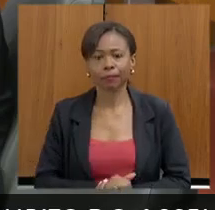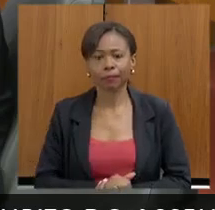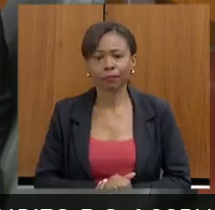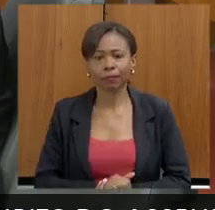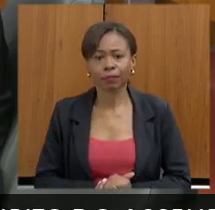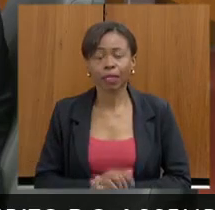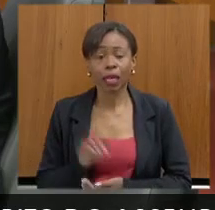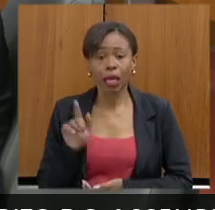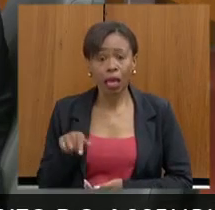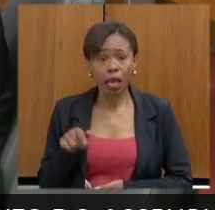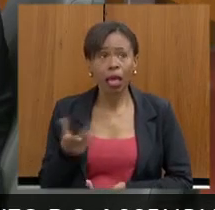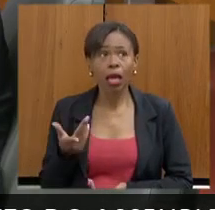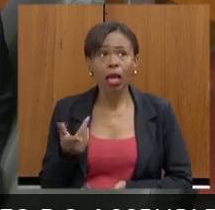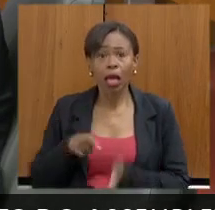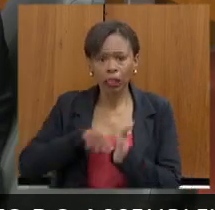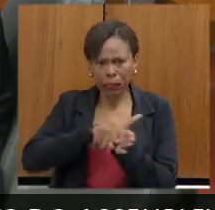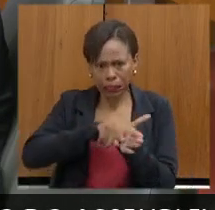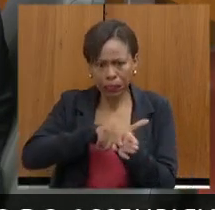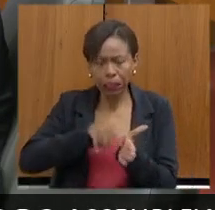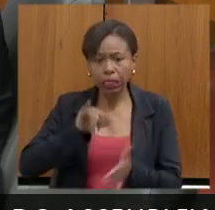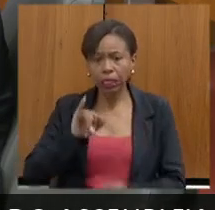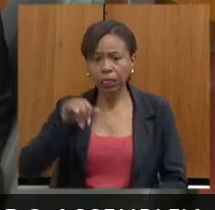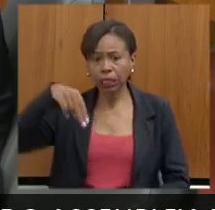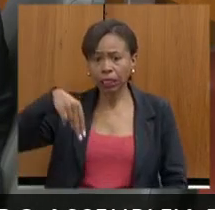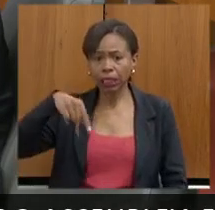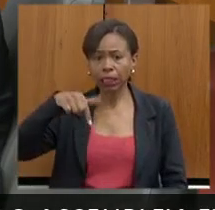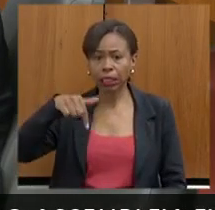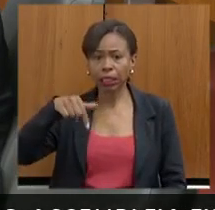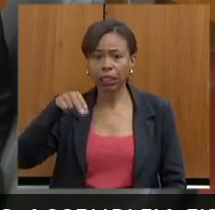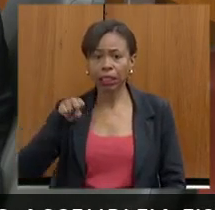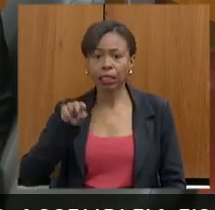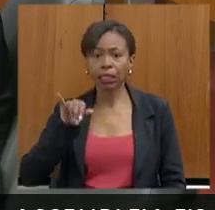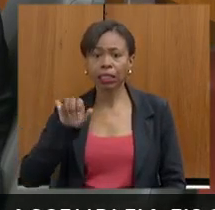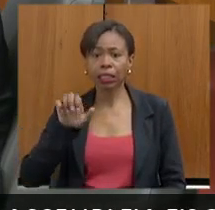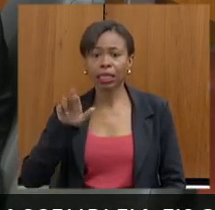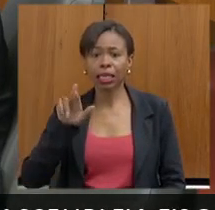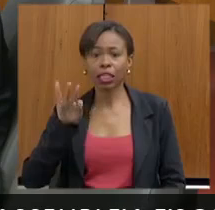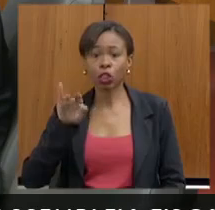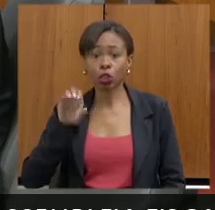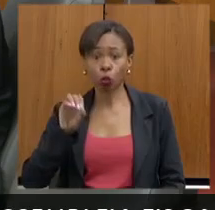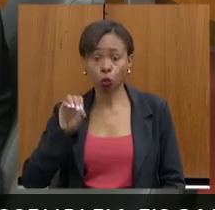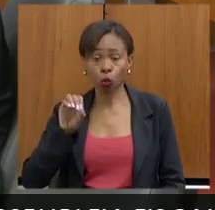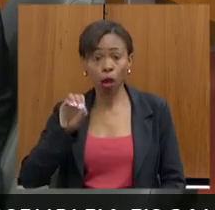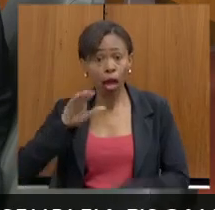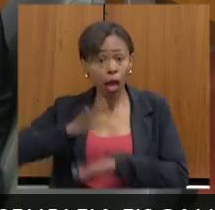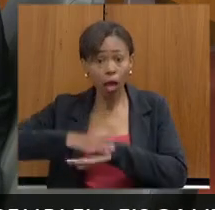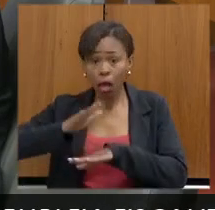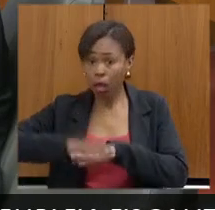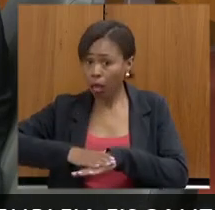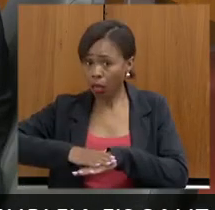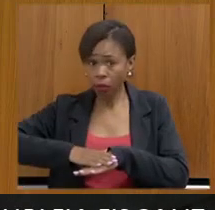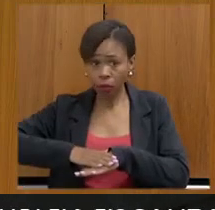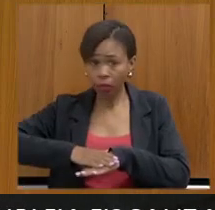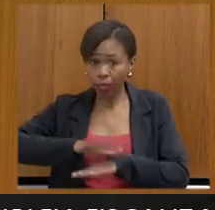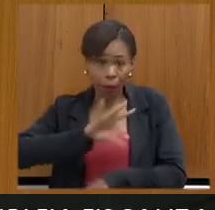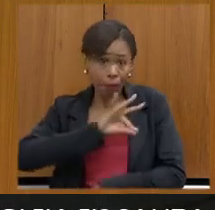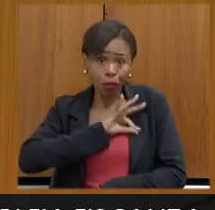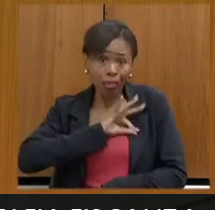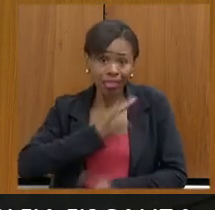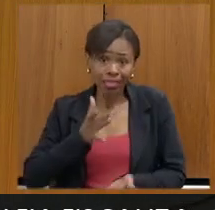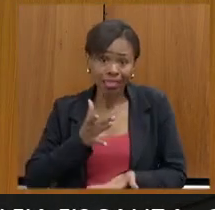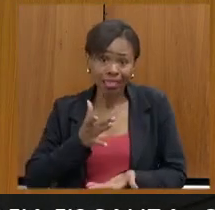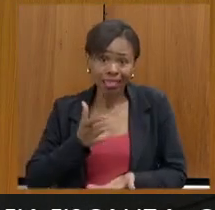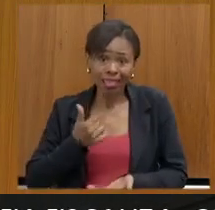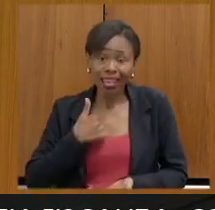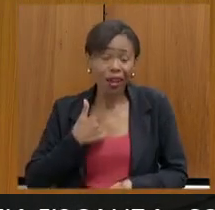esse quieto ele é nosso pela pela a previsão no Código Processo Penal não posso abrir mão disso se eu abrir mão disso eu tô descobrindo